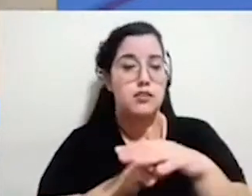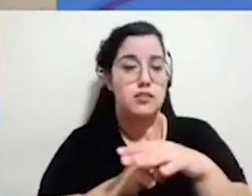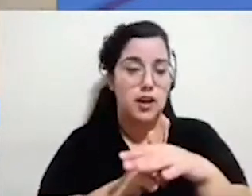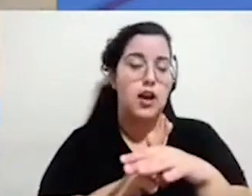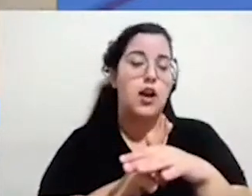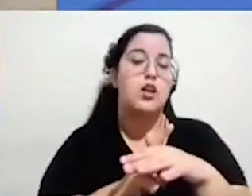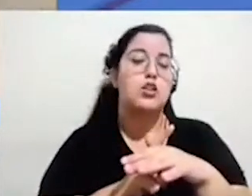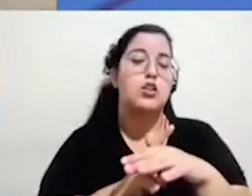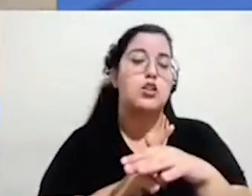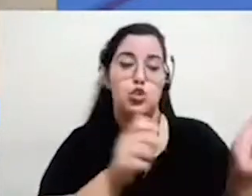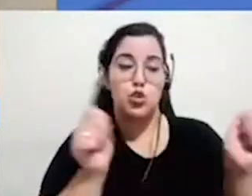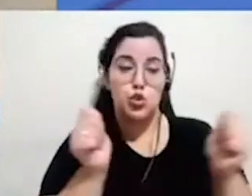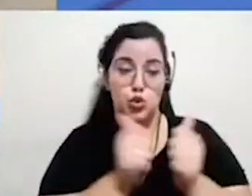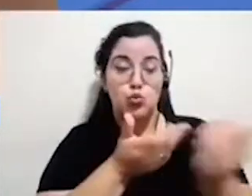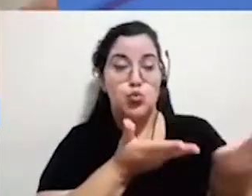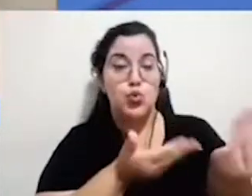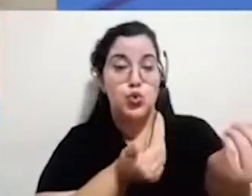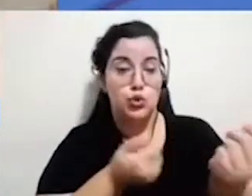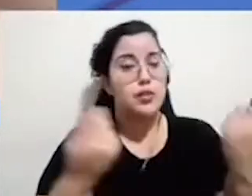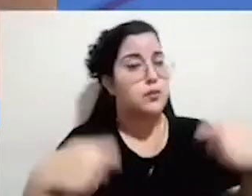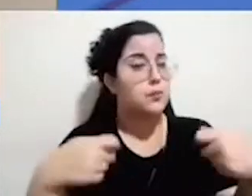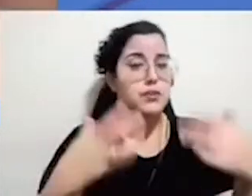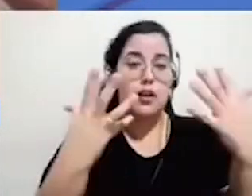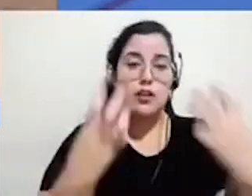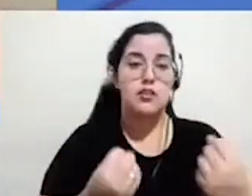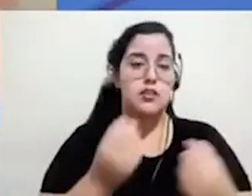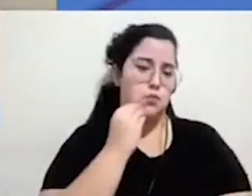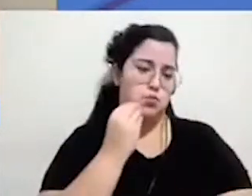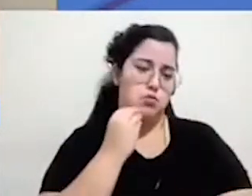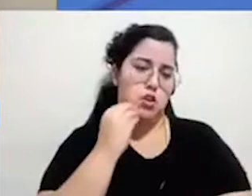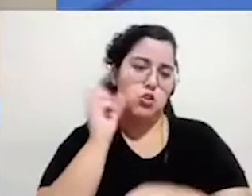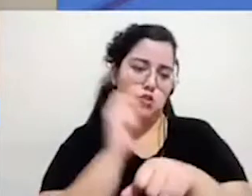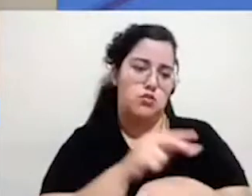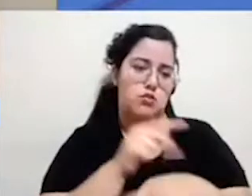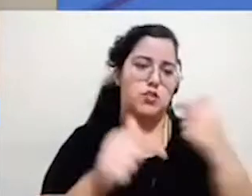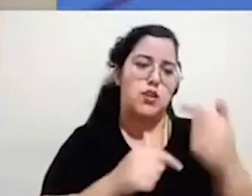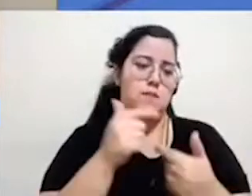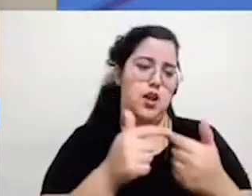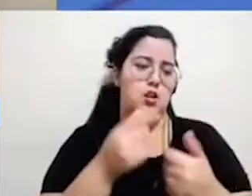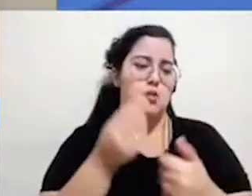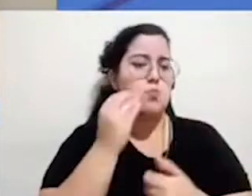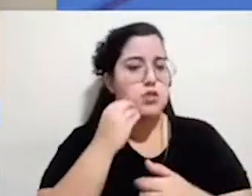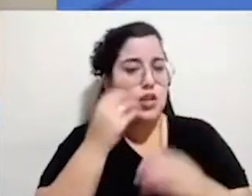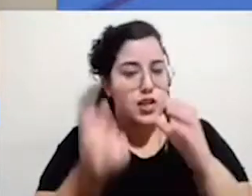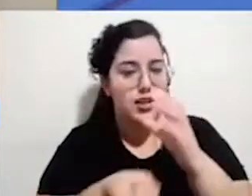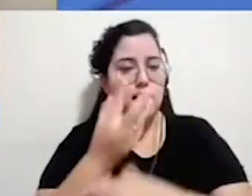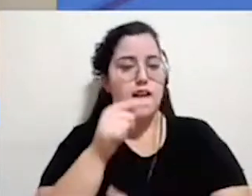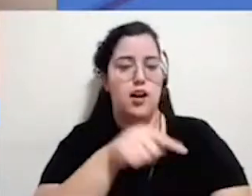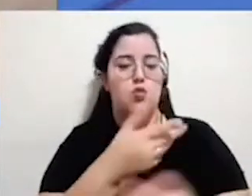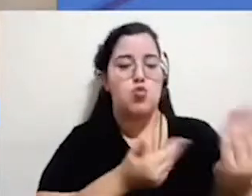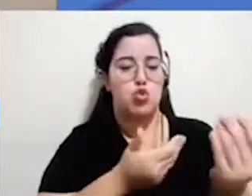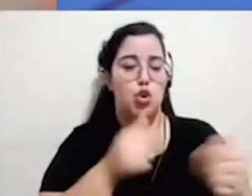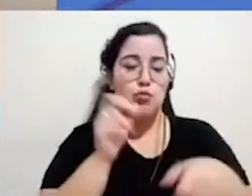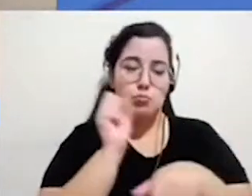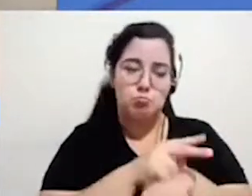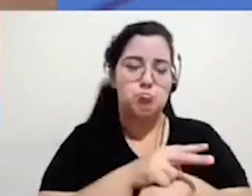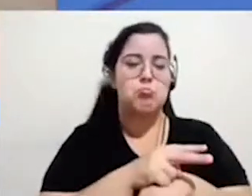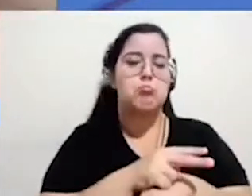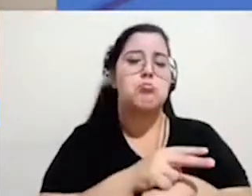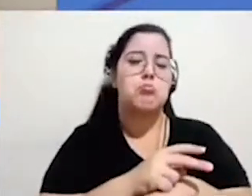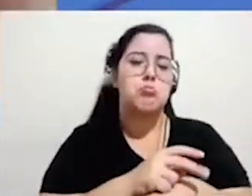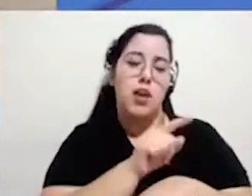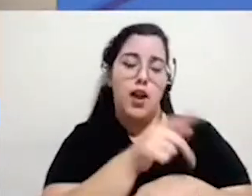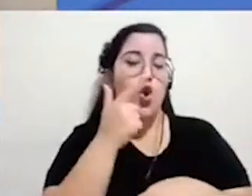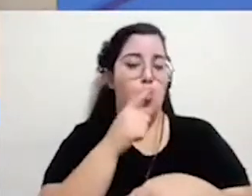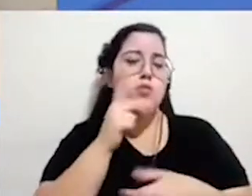com esse jovem, que oportunidades efetivamente a gente cria para esses jovens